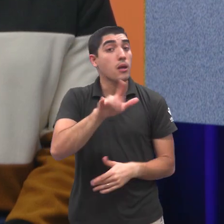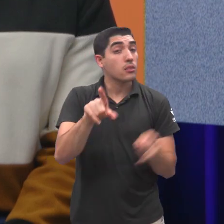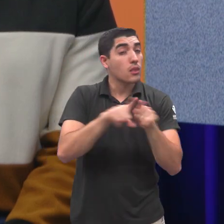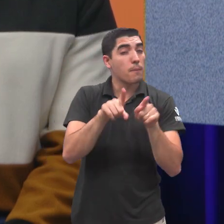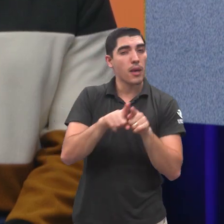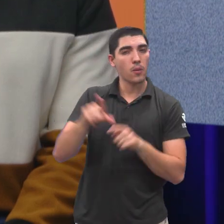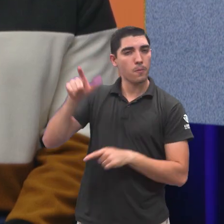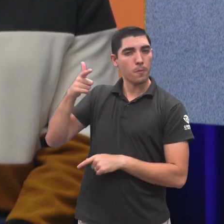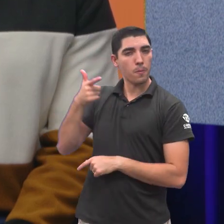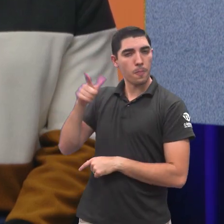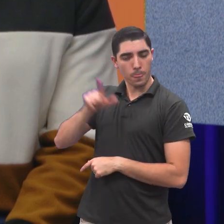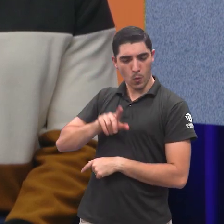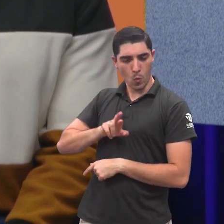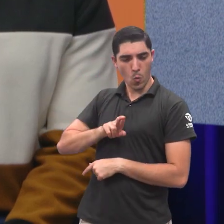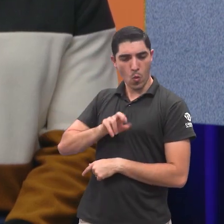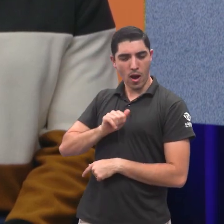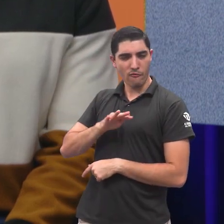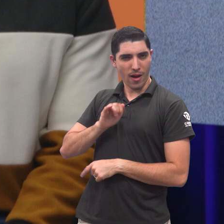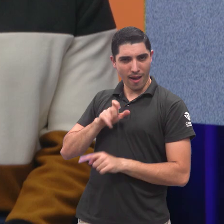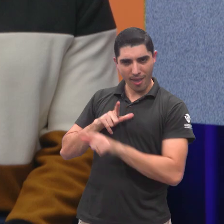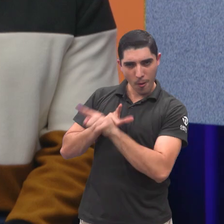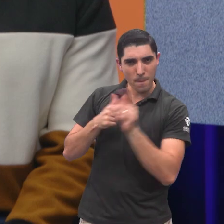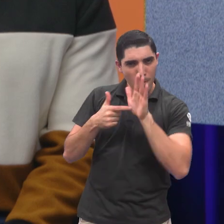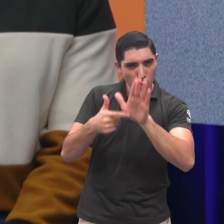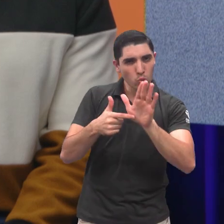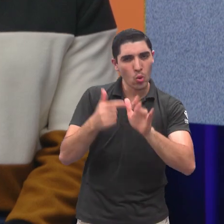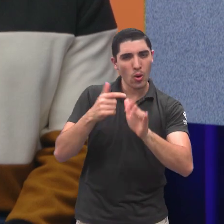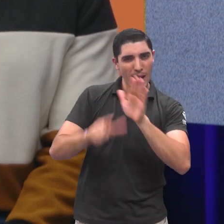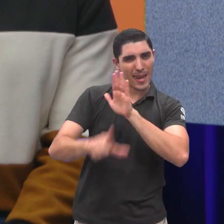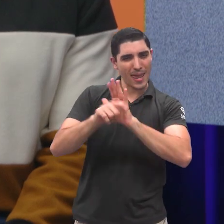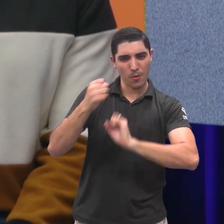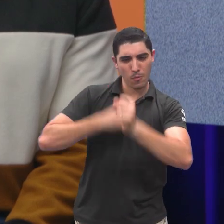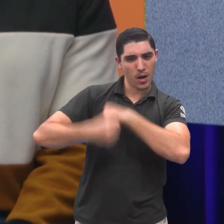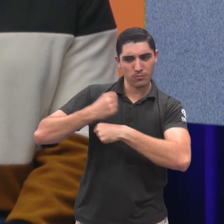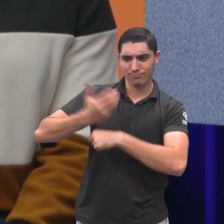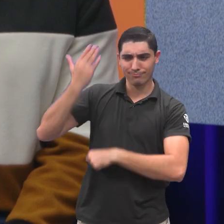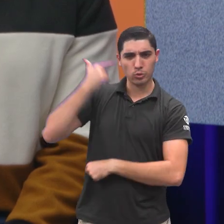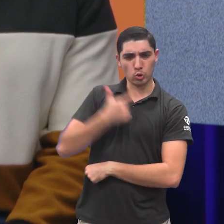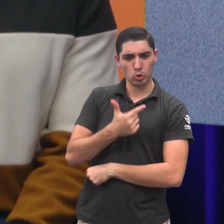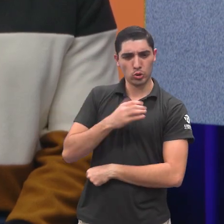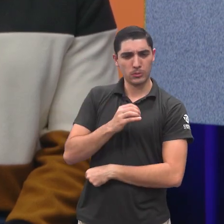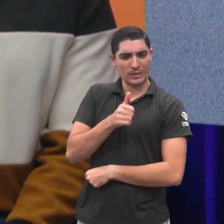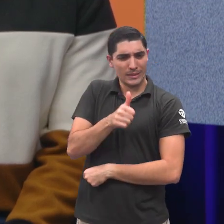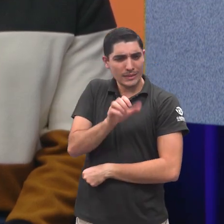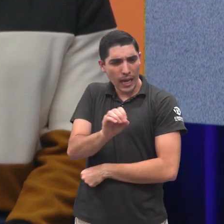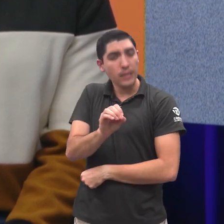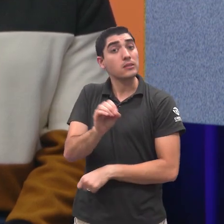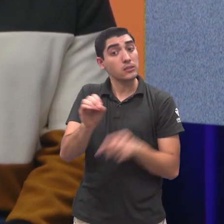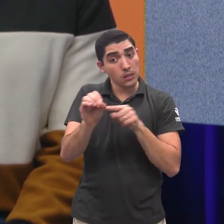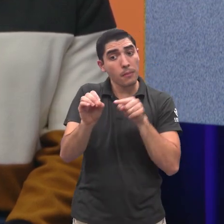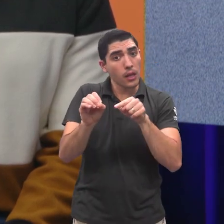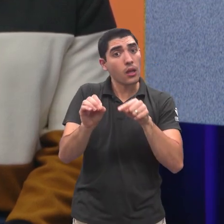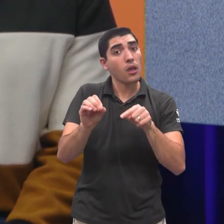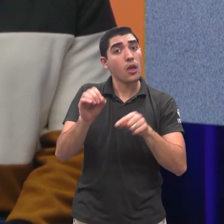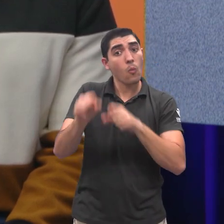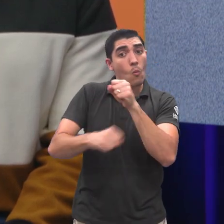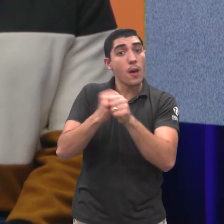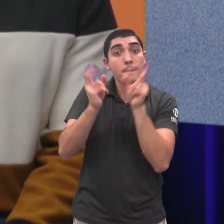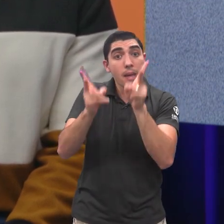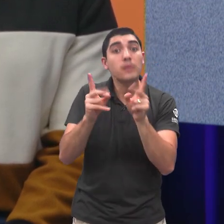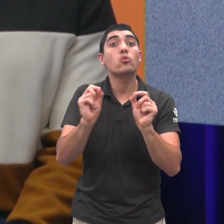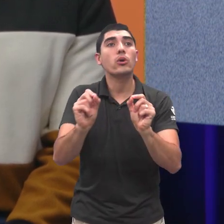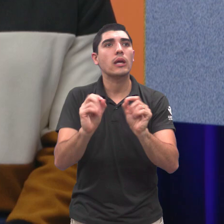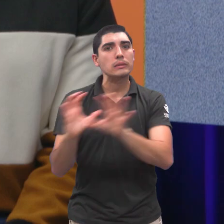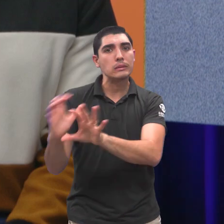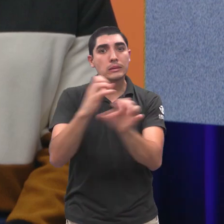muito legal, o Rafael trouxe o ano da primeira lei, 2010, foi justamente o ano, se eu não me engano, que completou 100 anos